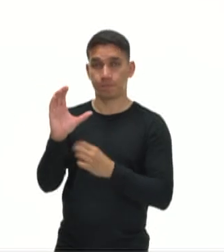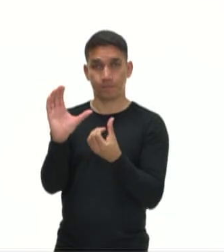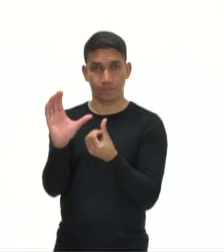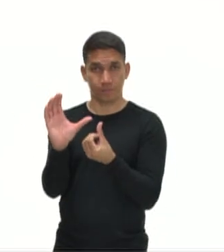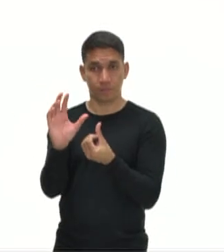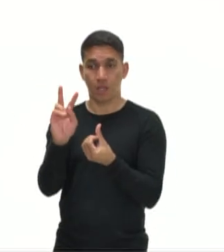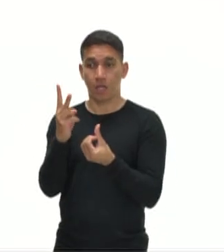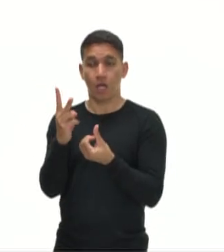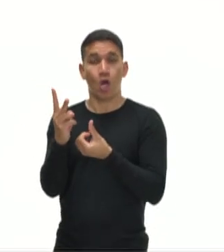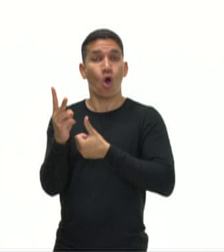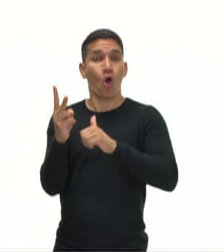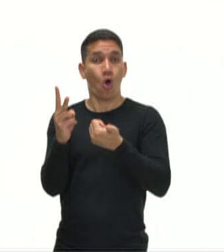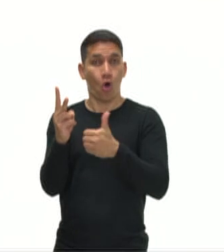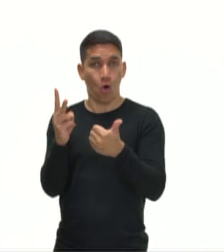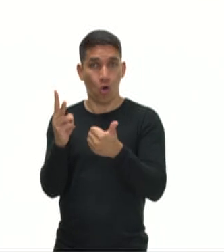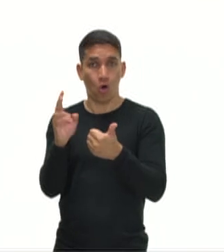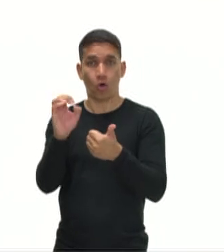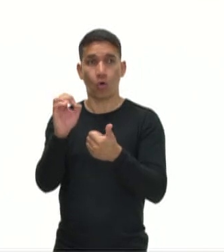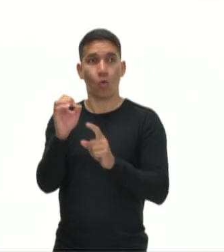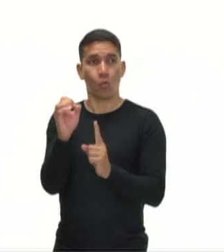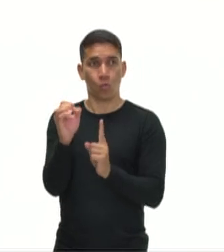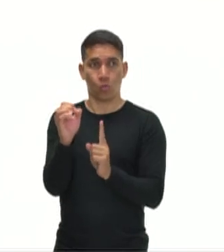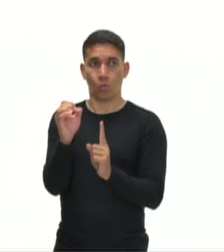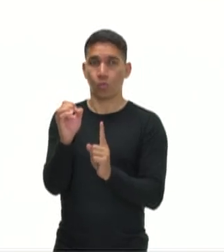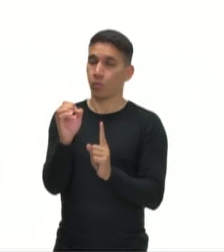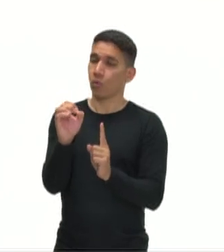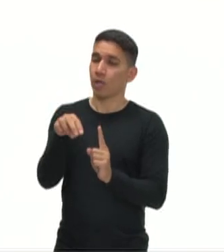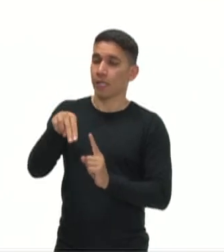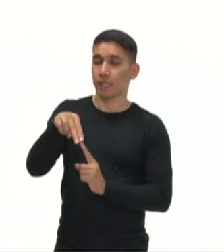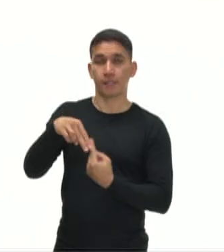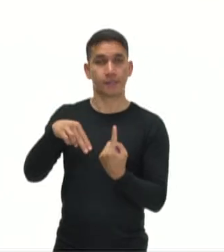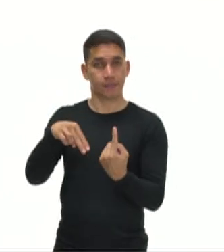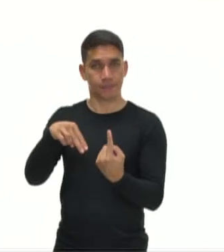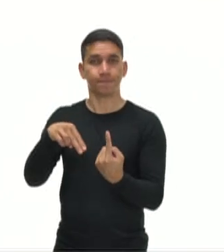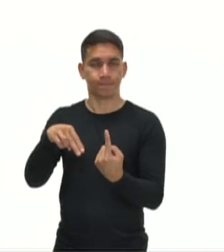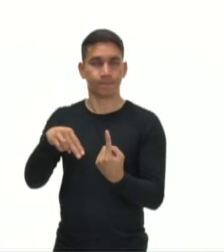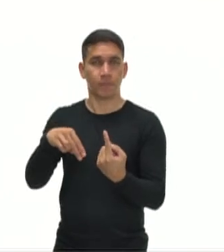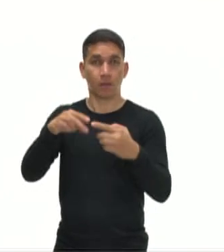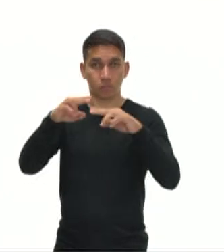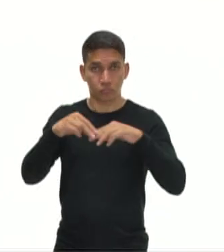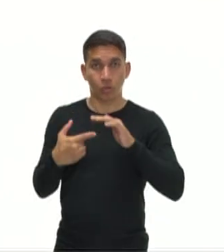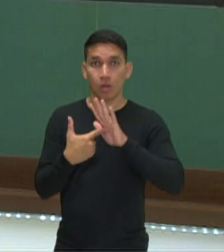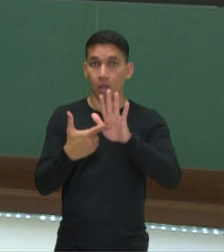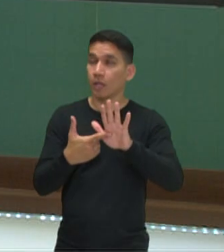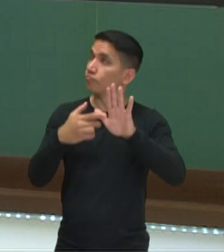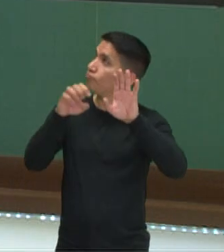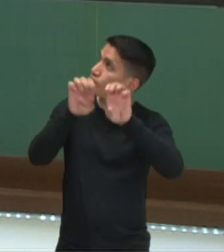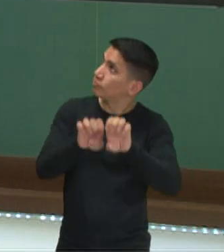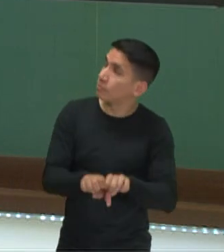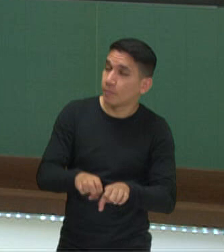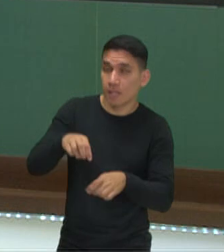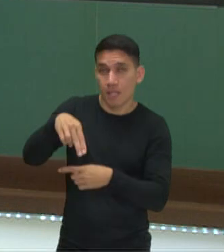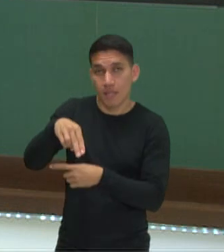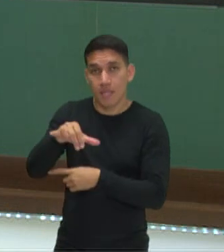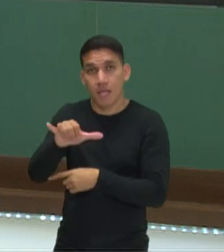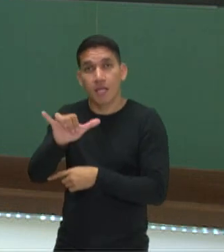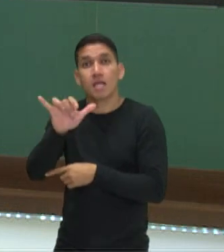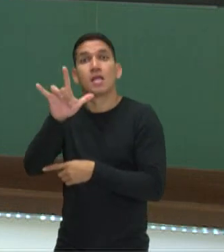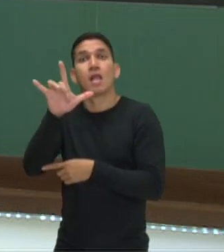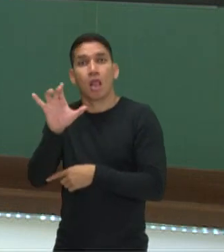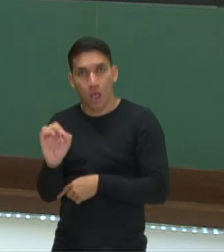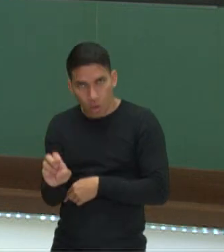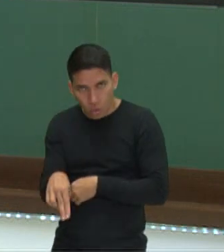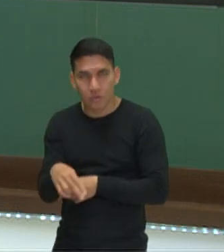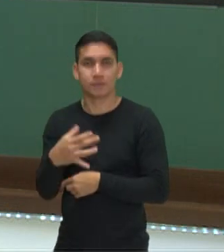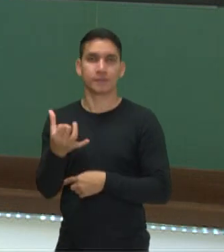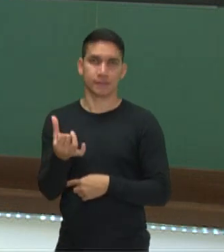carbonos, 11 hidrogênios, 1 oxigênio e 1 nitrogênio. Então nós temos aqui a estrutura do nylon 6, uma estrutura